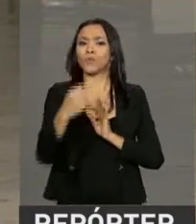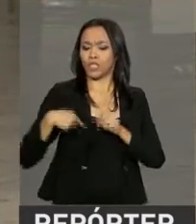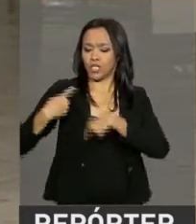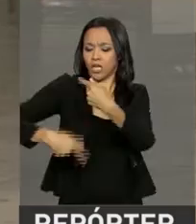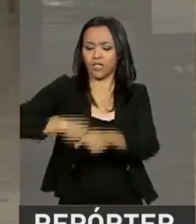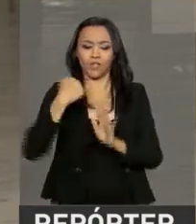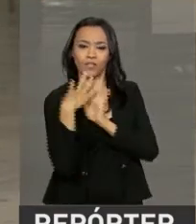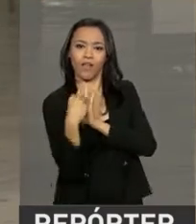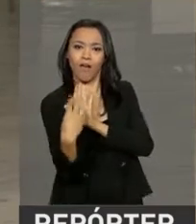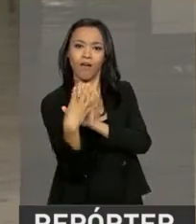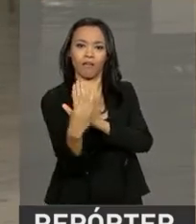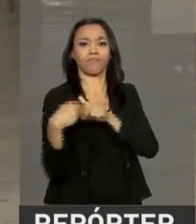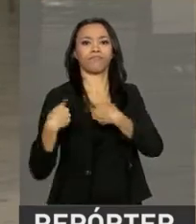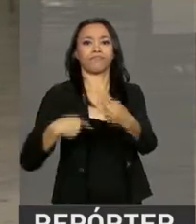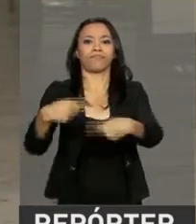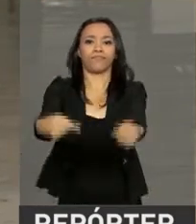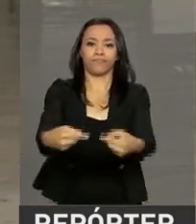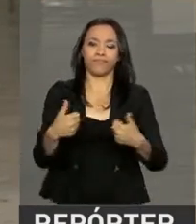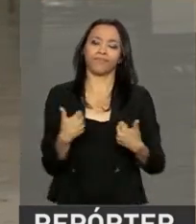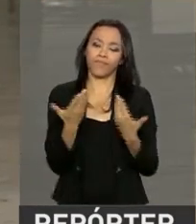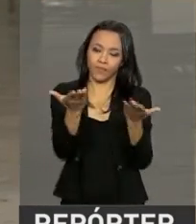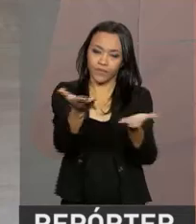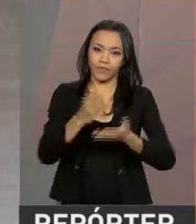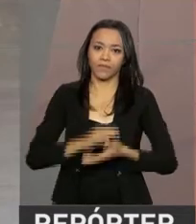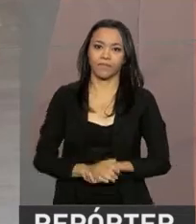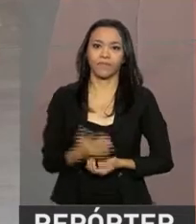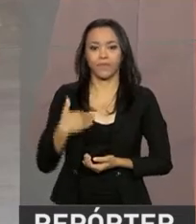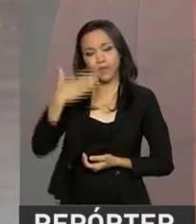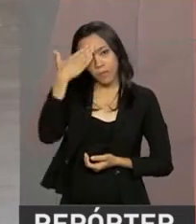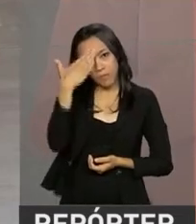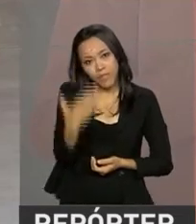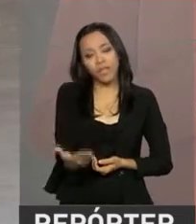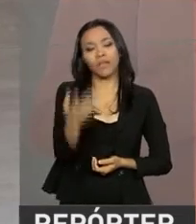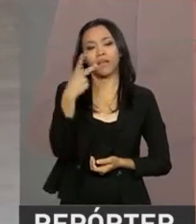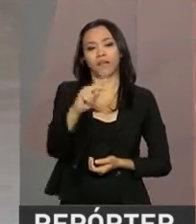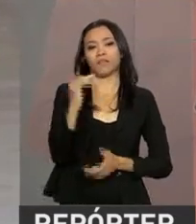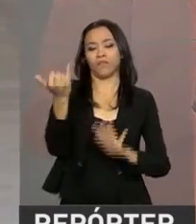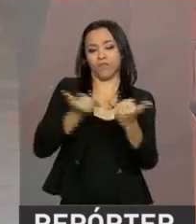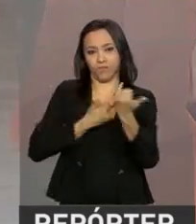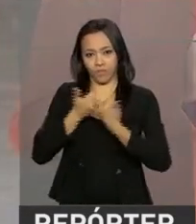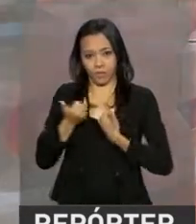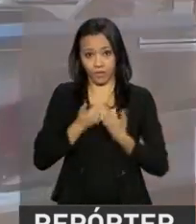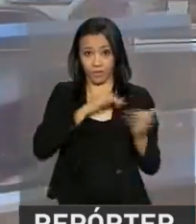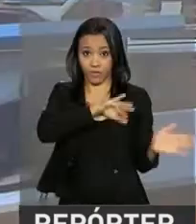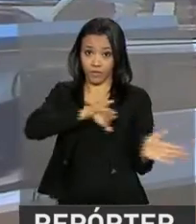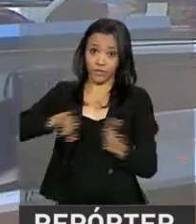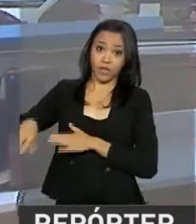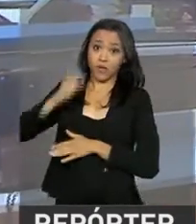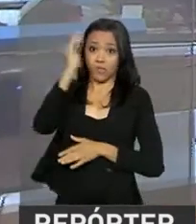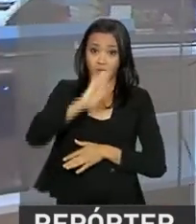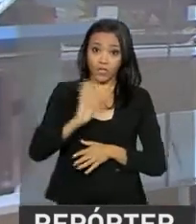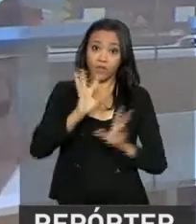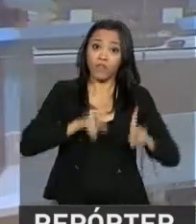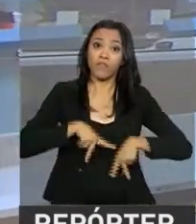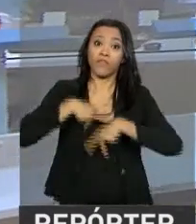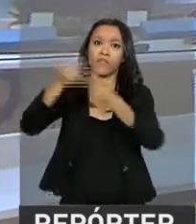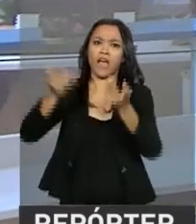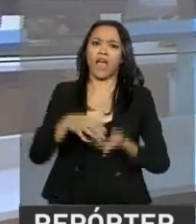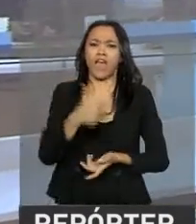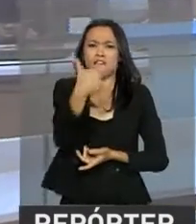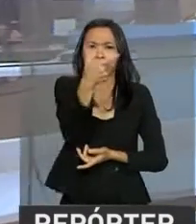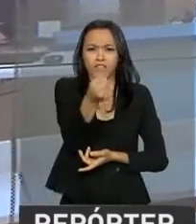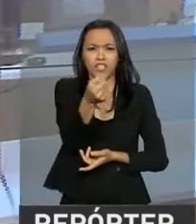do povo tailandês é com você e leandro obrigado a isso pelas suas informações e o brasil vai enviar 20 toneladas de donativos